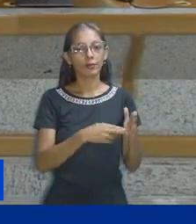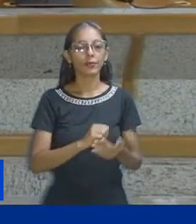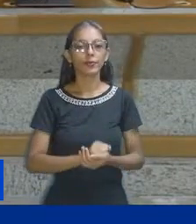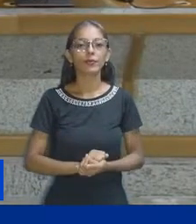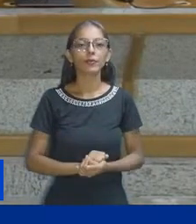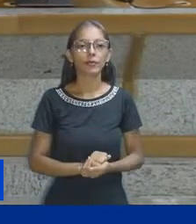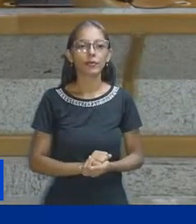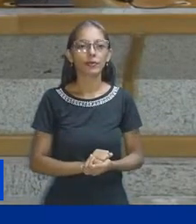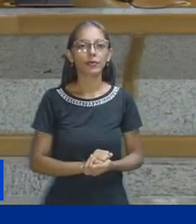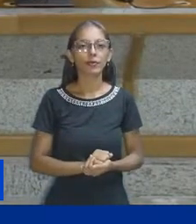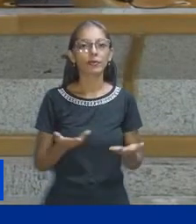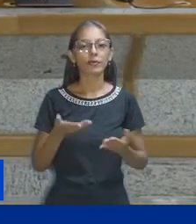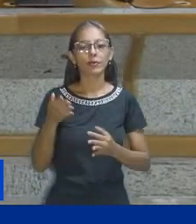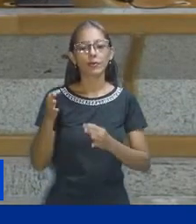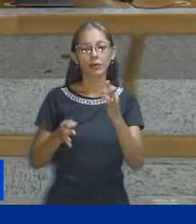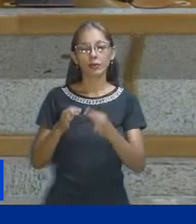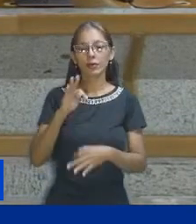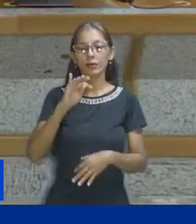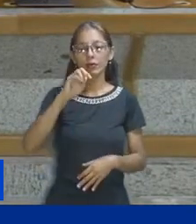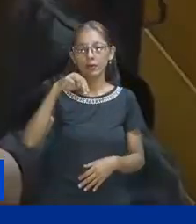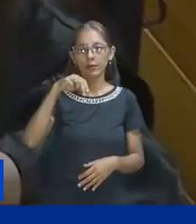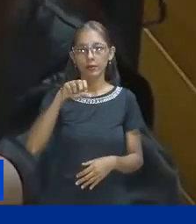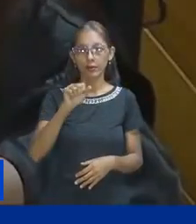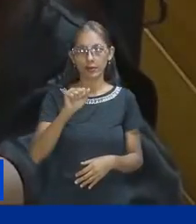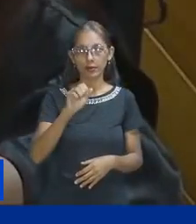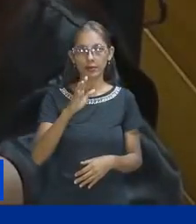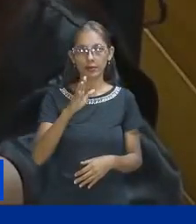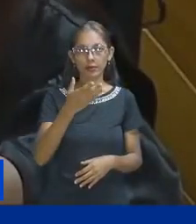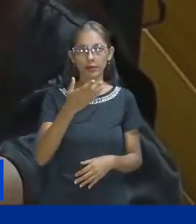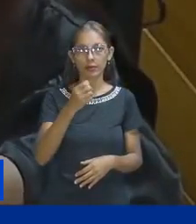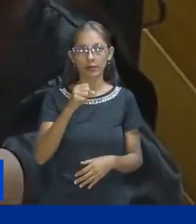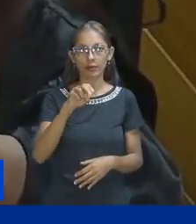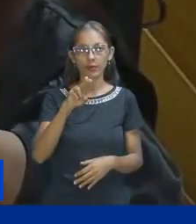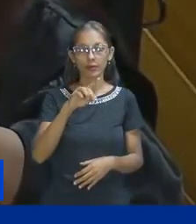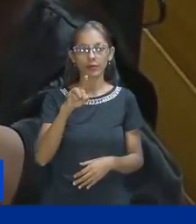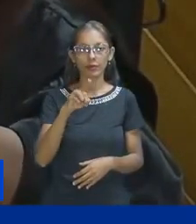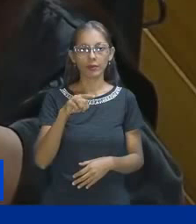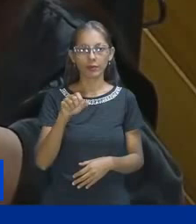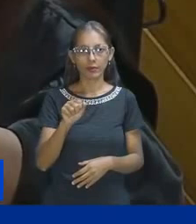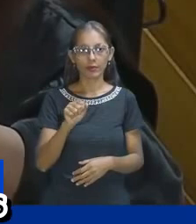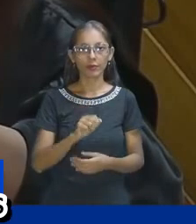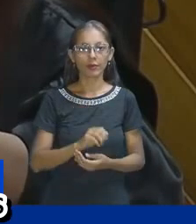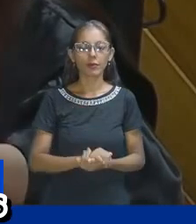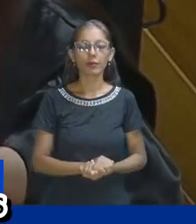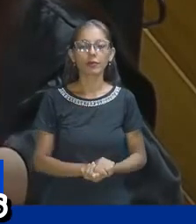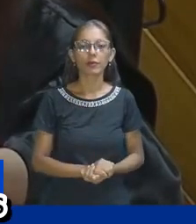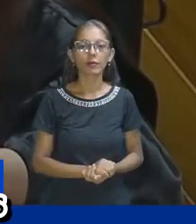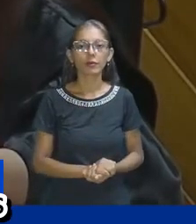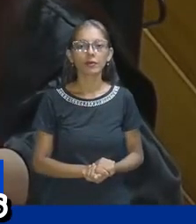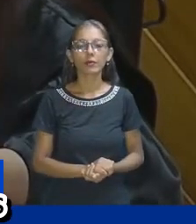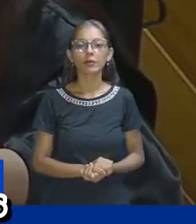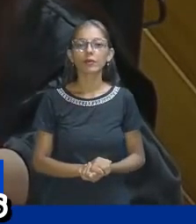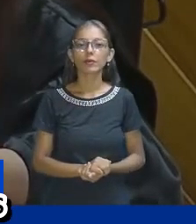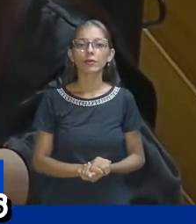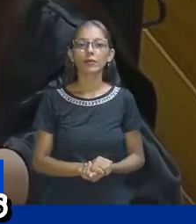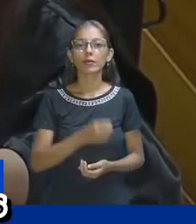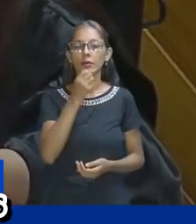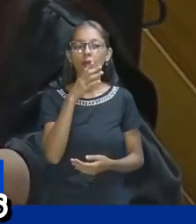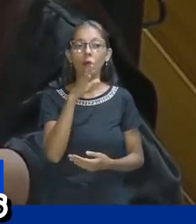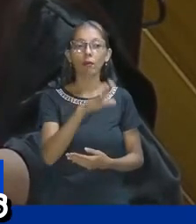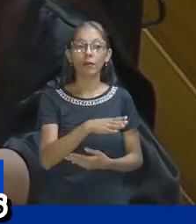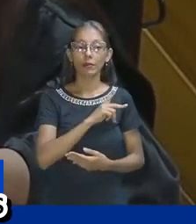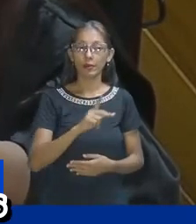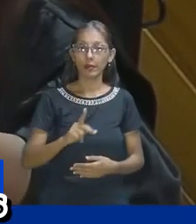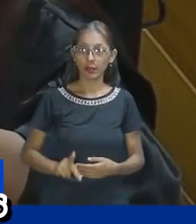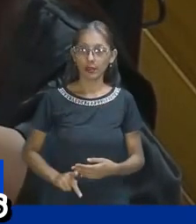Como vota a juíza Tina Souza? Senhor presidente, eminentes pares do Procurador Regional Eleitoral, senhores